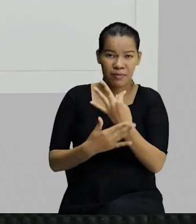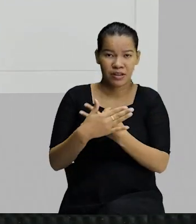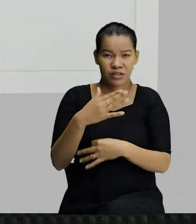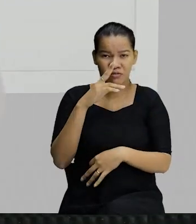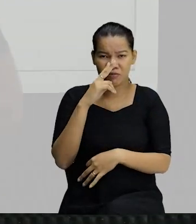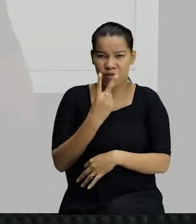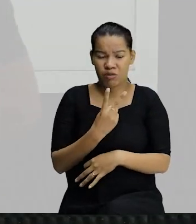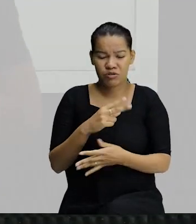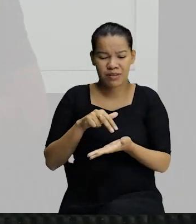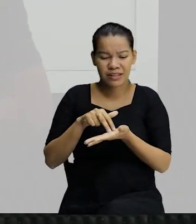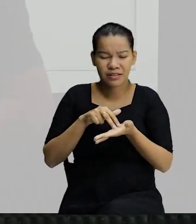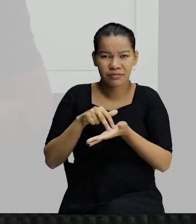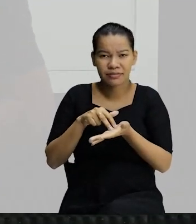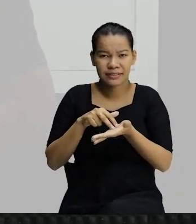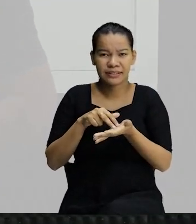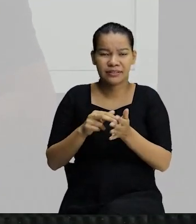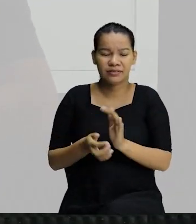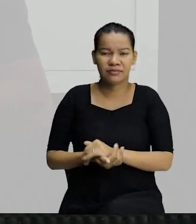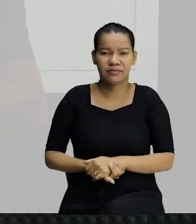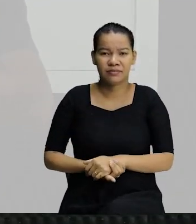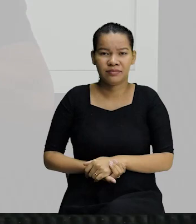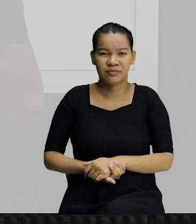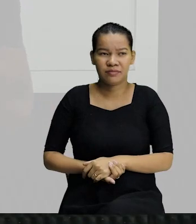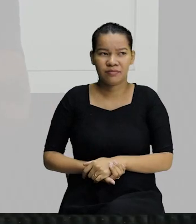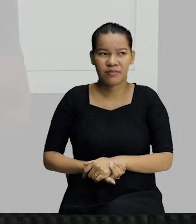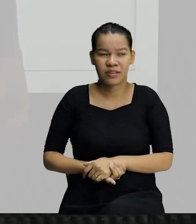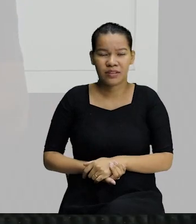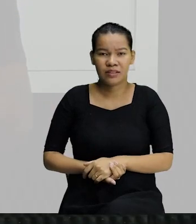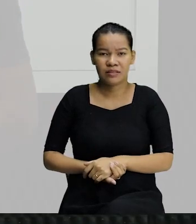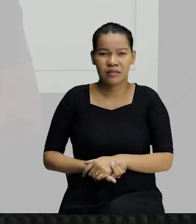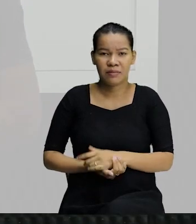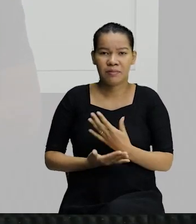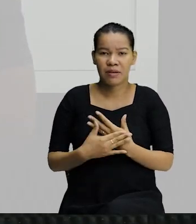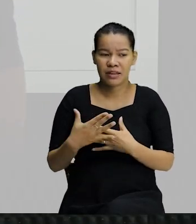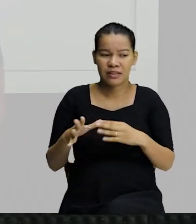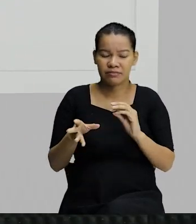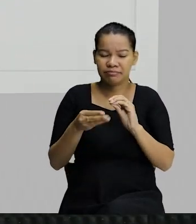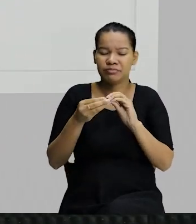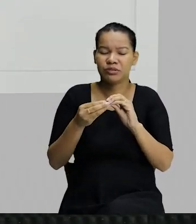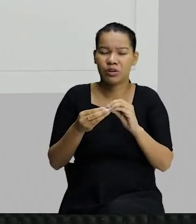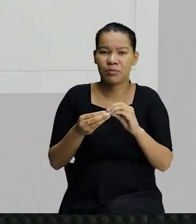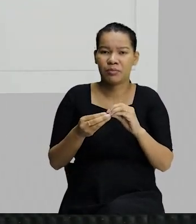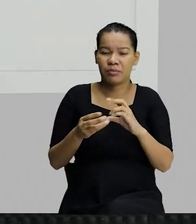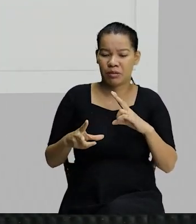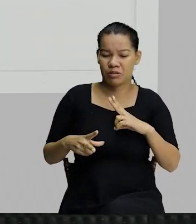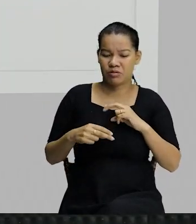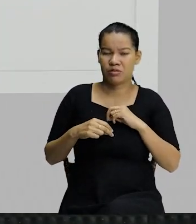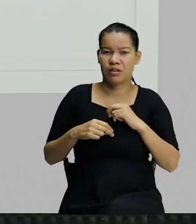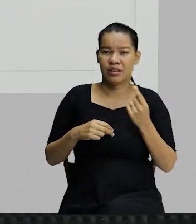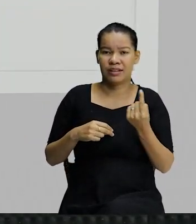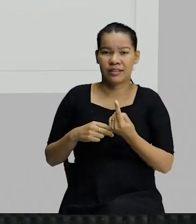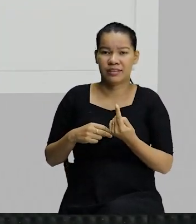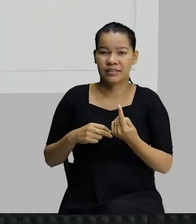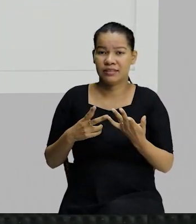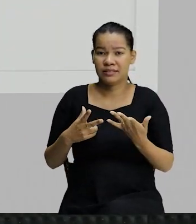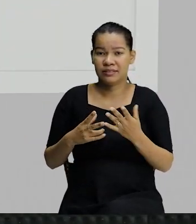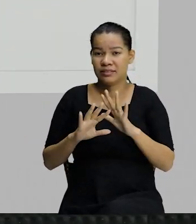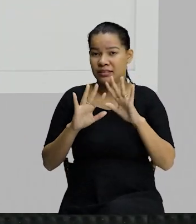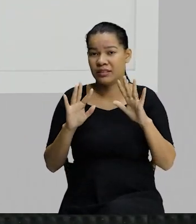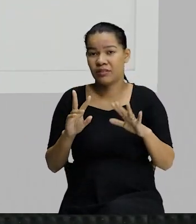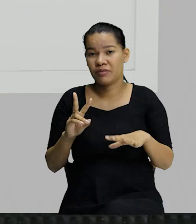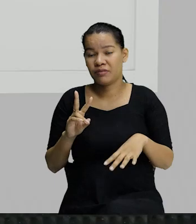mais pesada, nós temos uma teoris muito mais encorpada. Aqui, claro, ele não vai tirar, ó, eu preciso